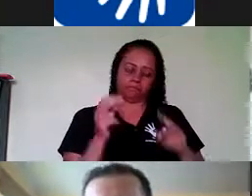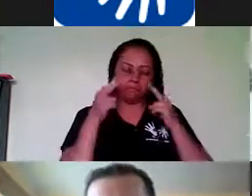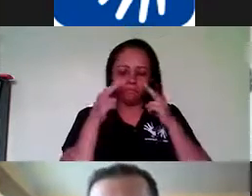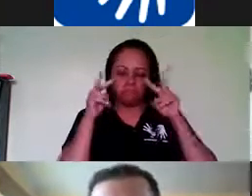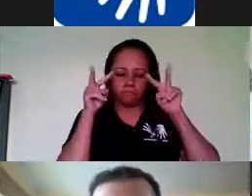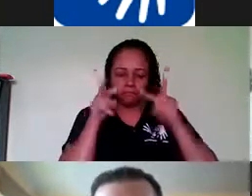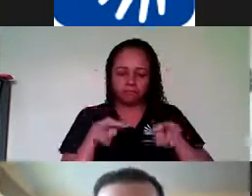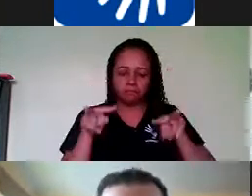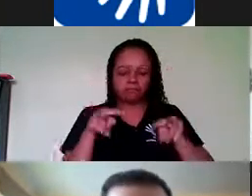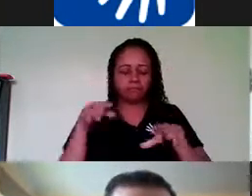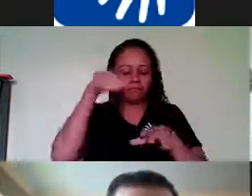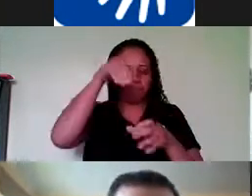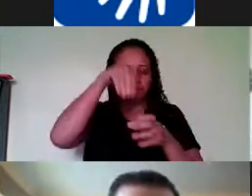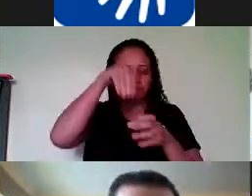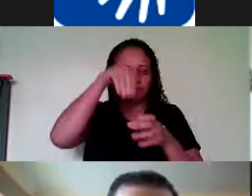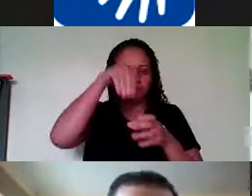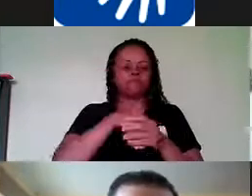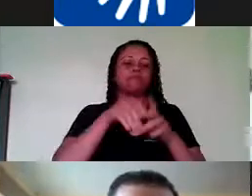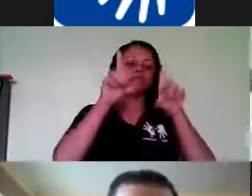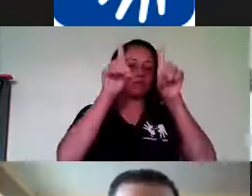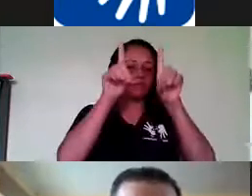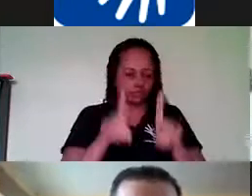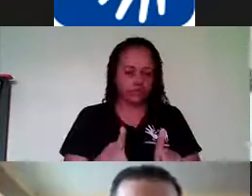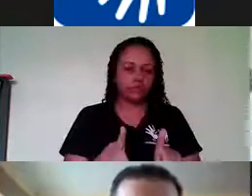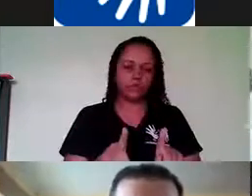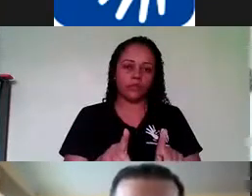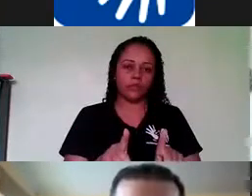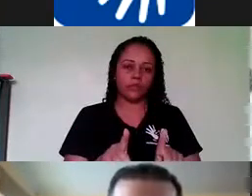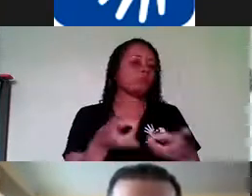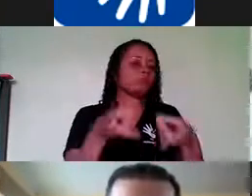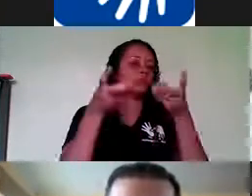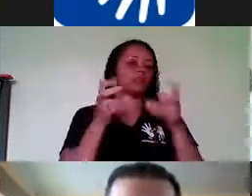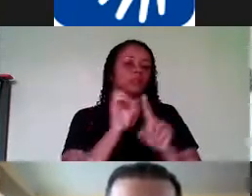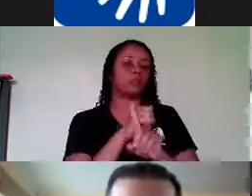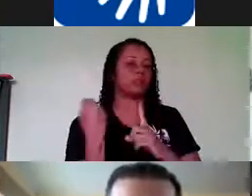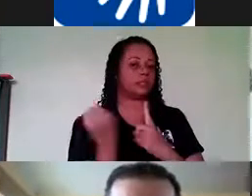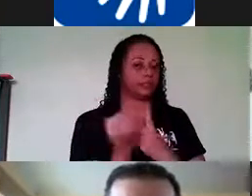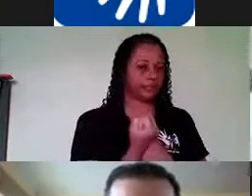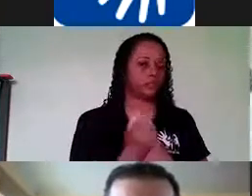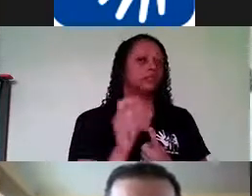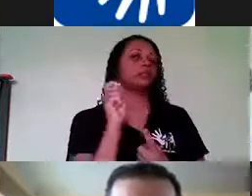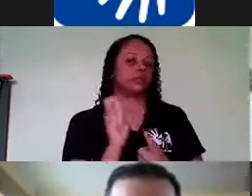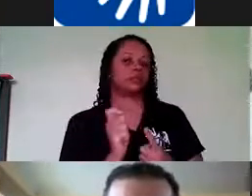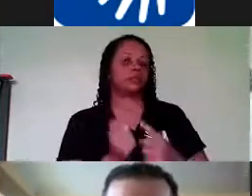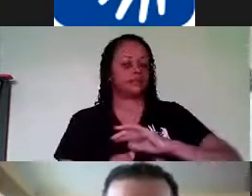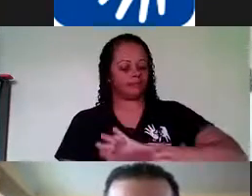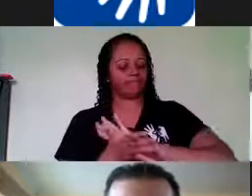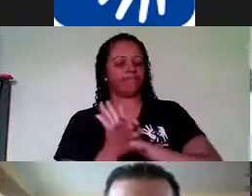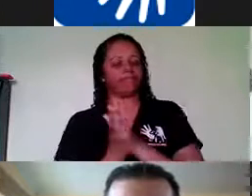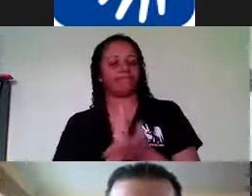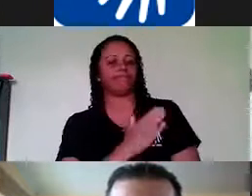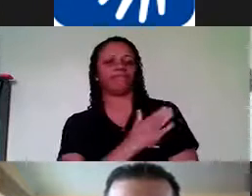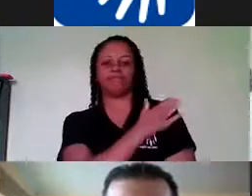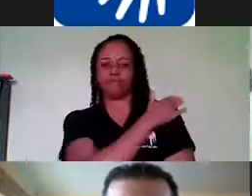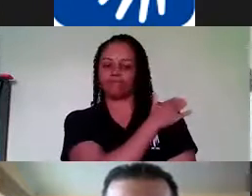deficiência, o que a gente vê na nossa sociedade é uma coisa muito discriminatória, né? Eu acho que é uma coisa